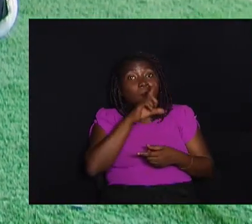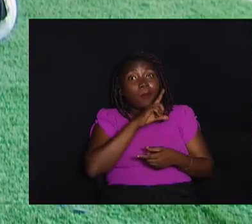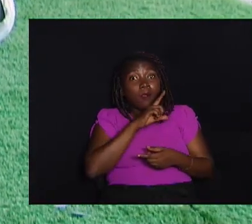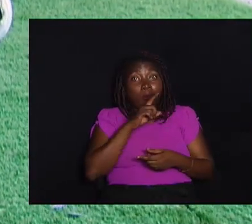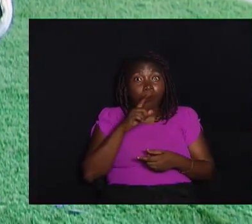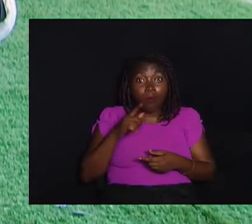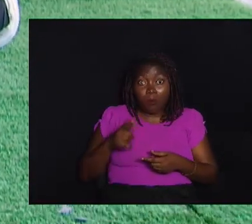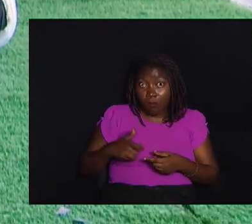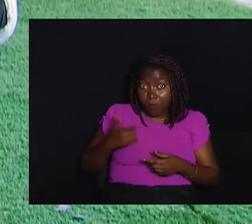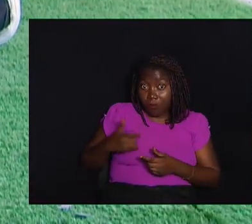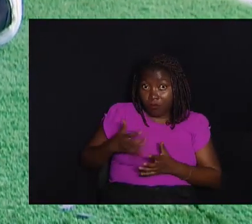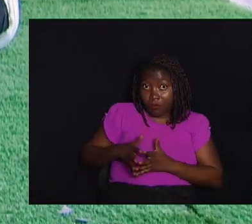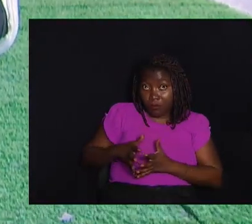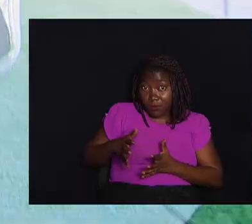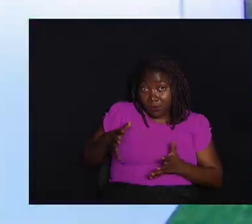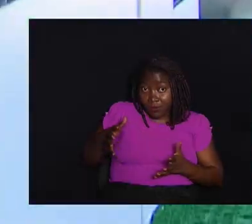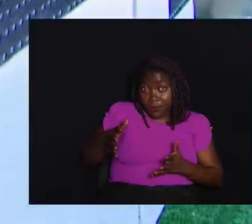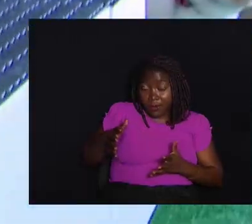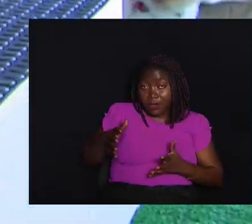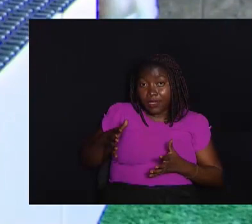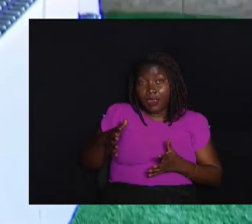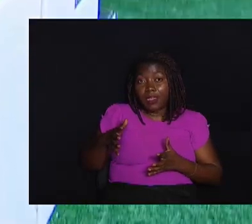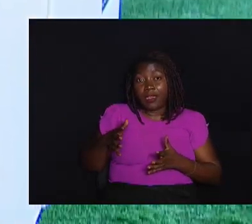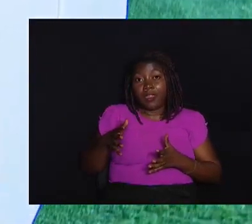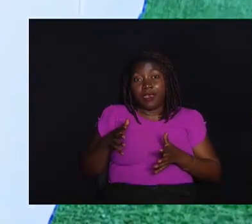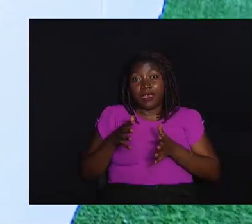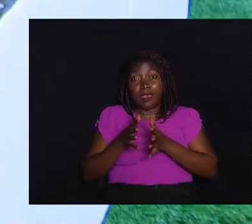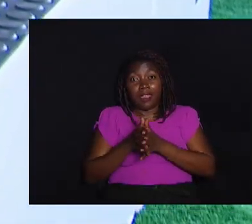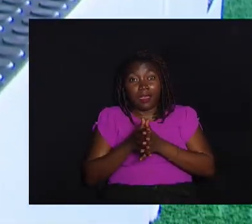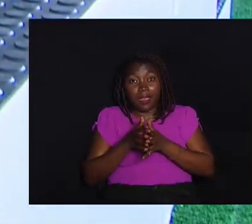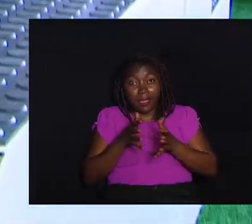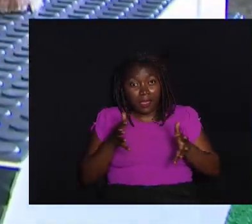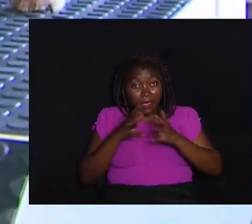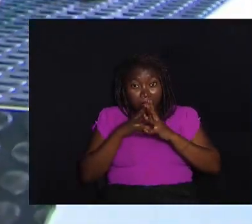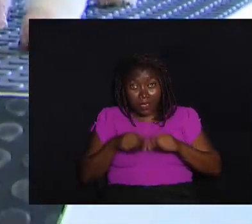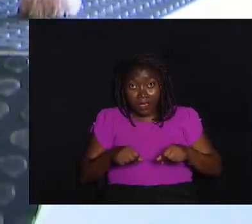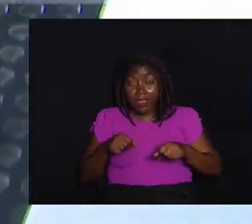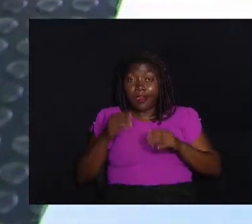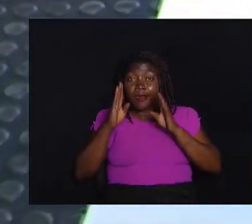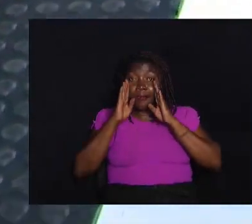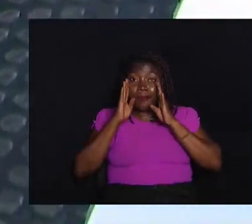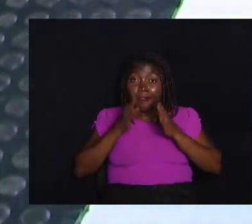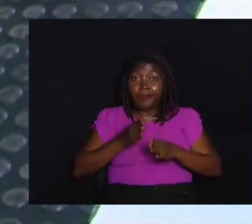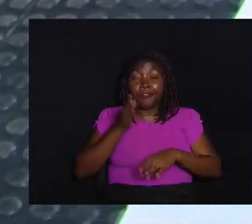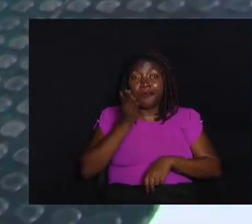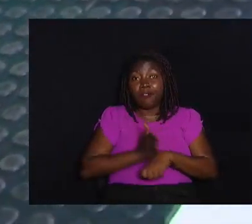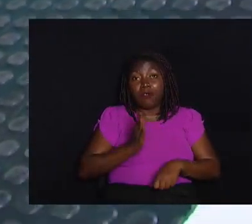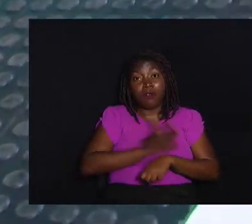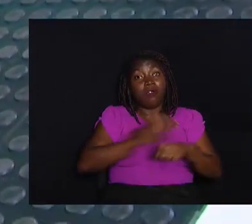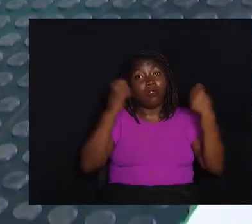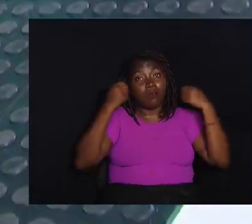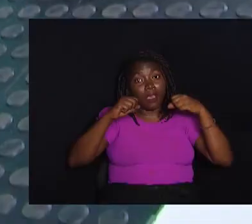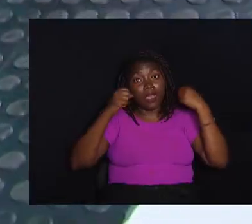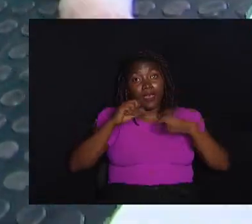que é a fase de inflamação, a gente foca em exercícios da cinesioterapia, que são exercícios, pode ser